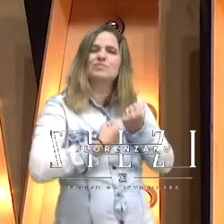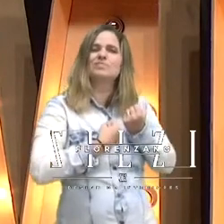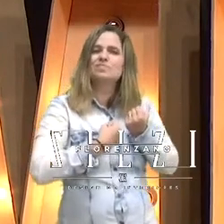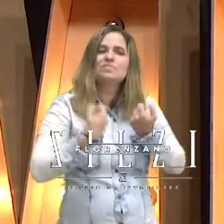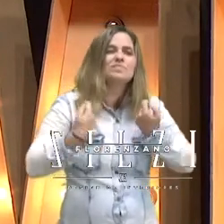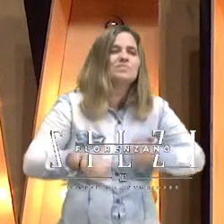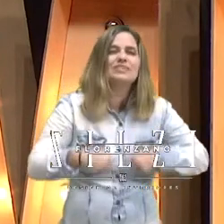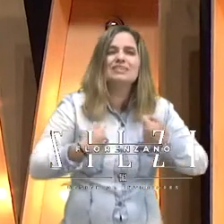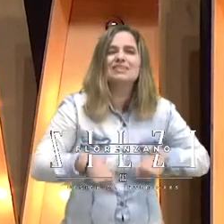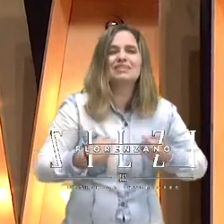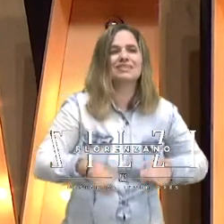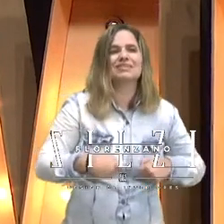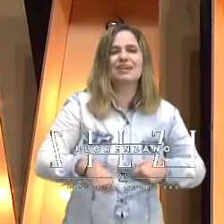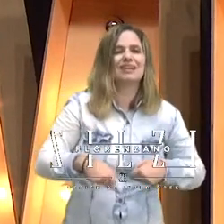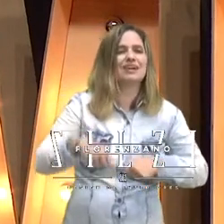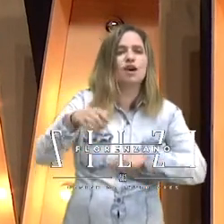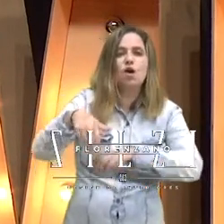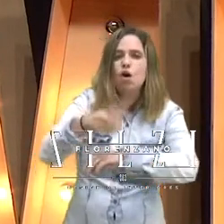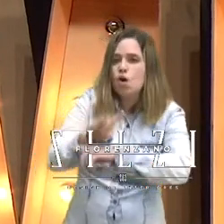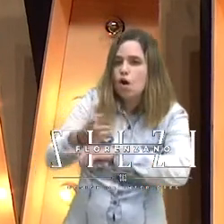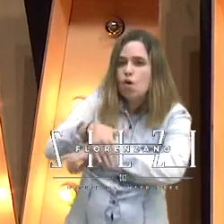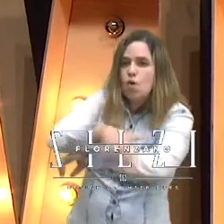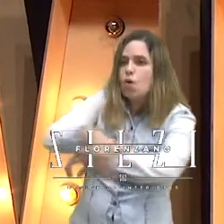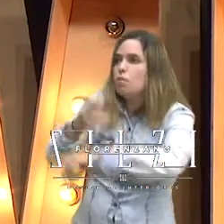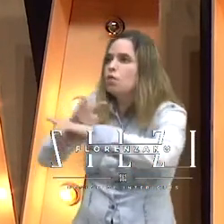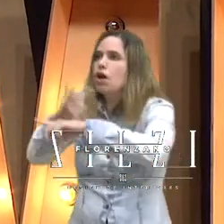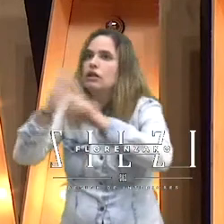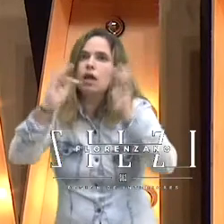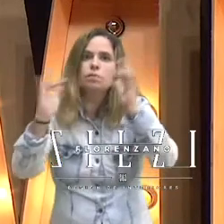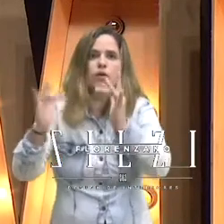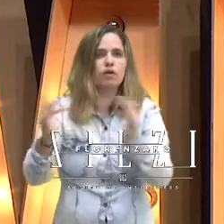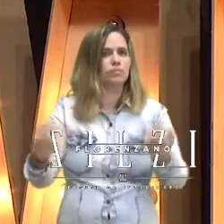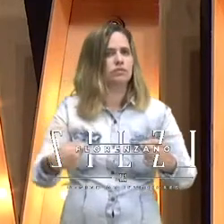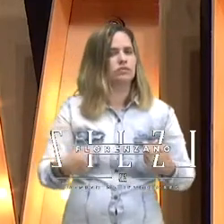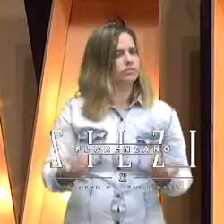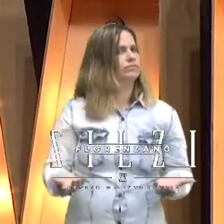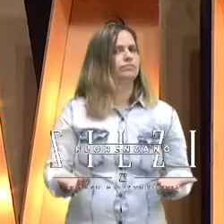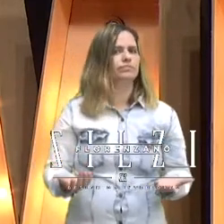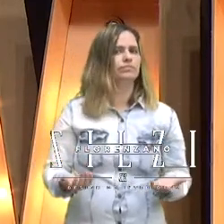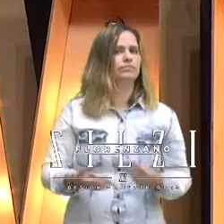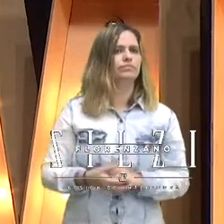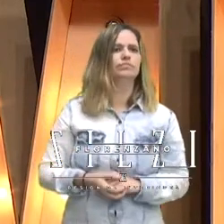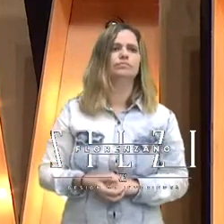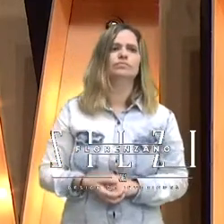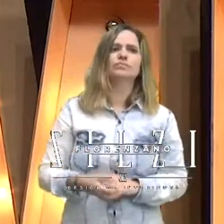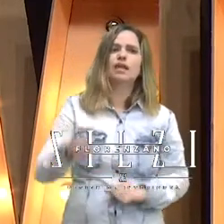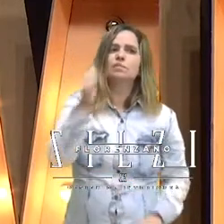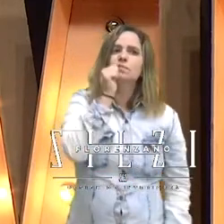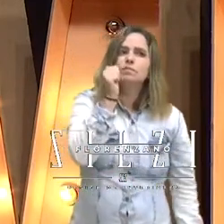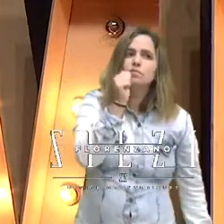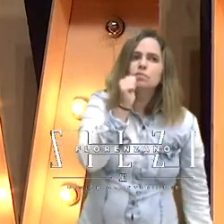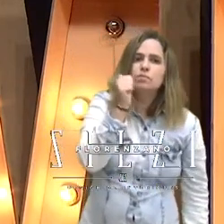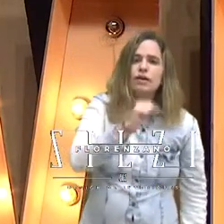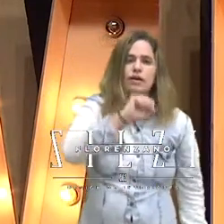mulher tem que escovar o dente antes do marido chegar em casa, para quando ele chegar, ela ter um beijinho para dar, um abraço para dar, um carinho para dar. O marido tem que